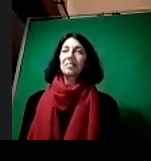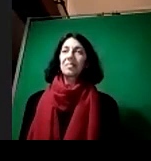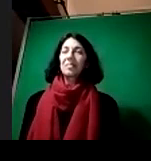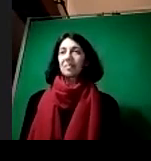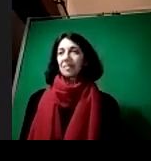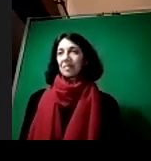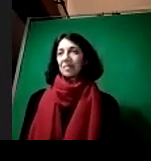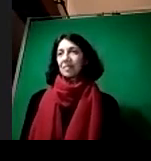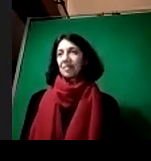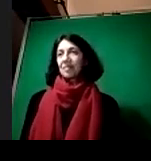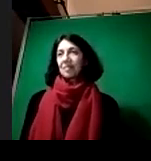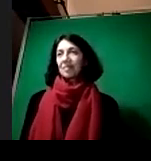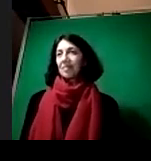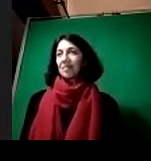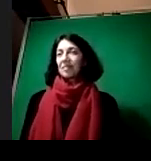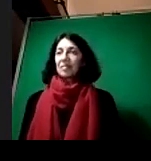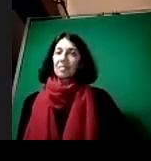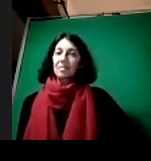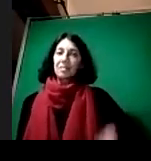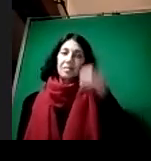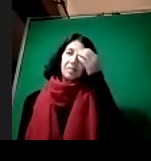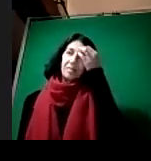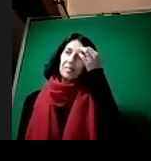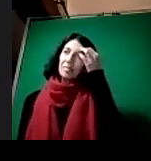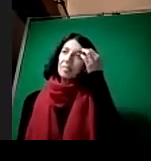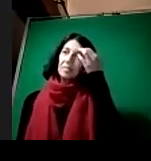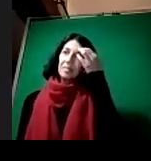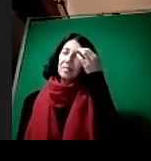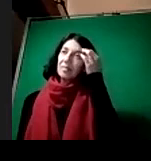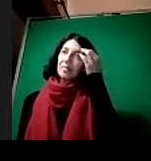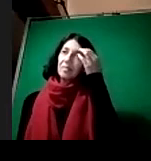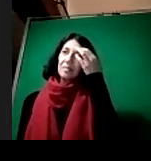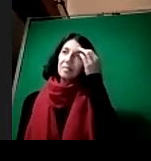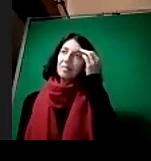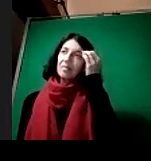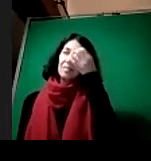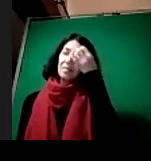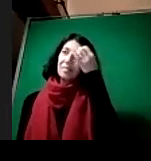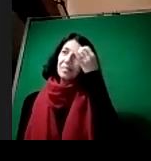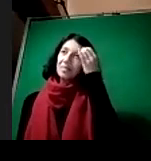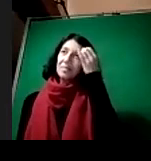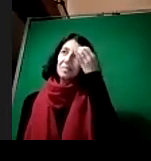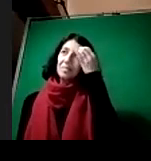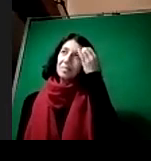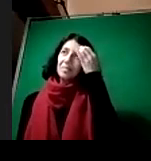e podemos disponibilizar alguma informação ou alguma troca de impressões que seja útil para o vosso trabalho.